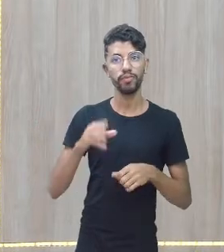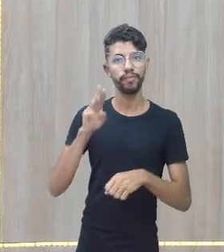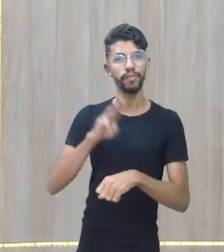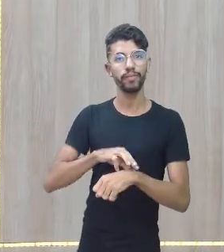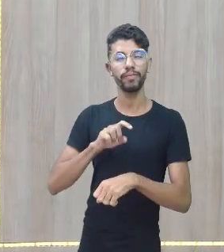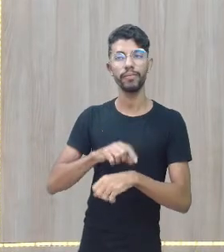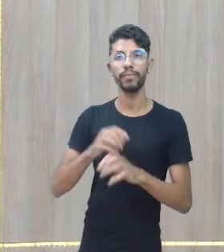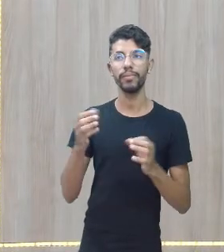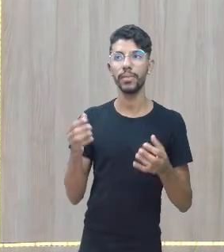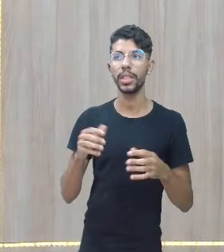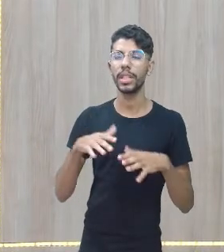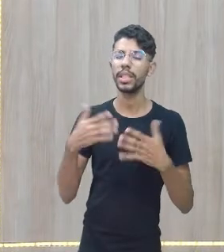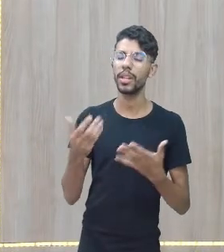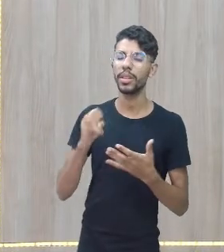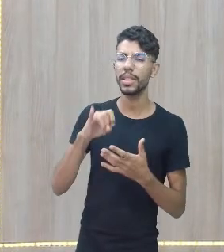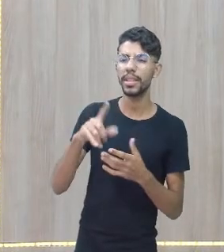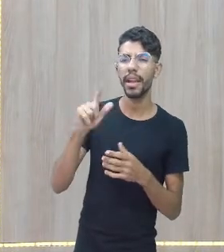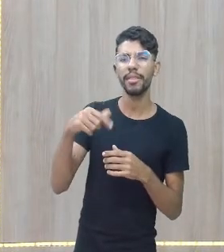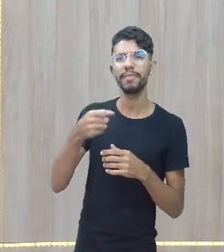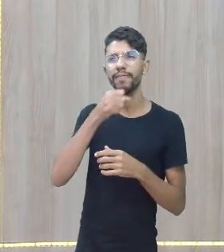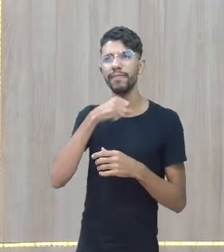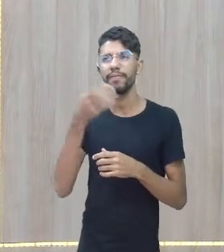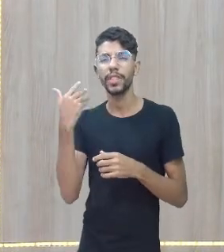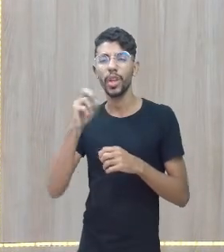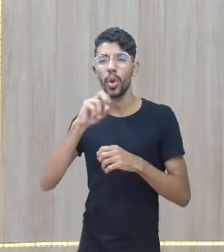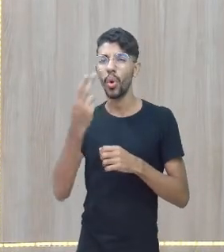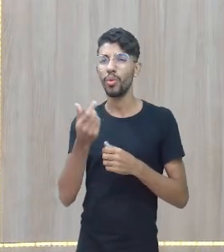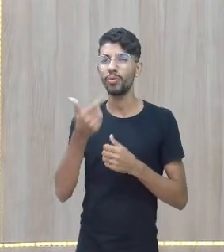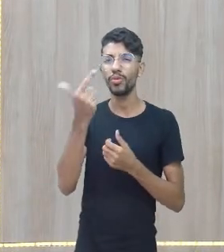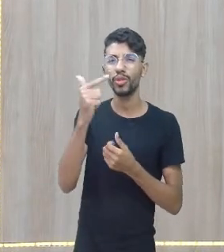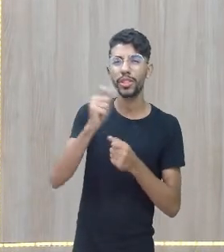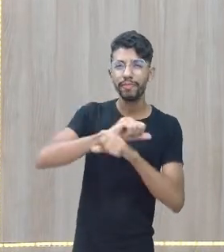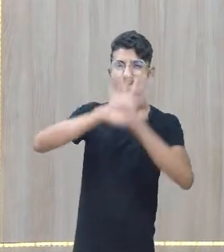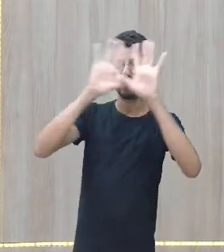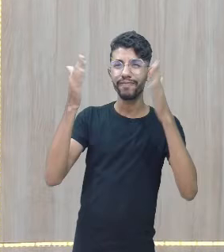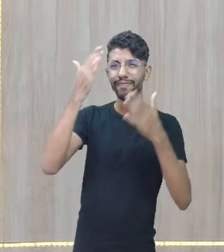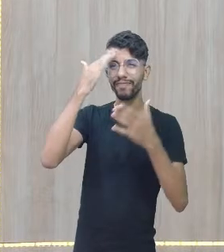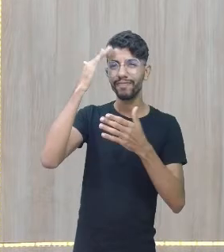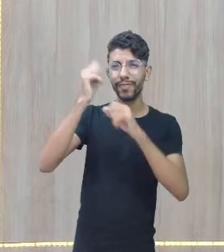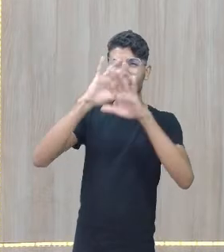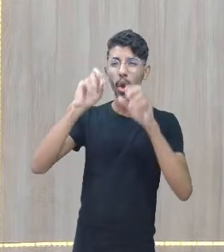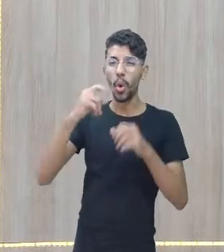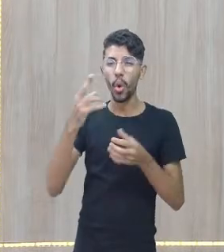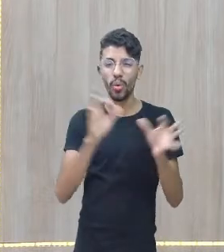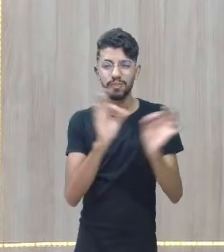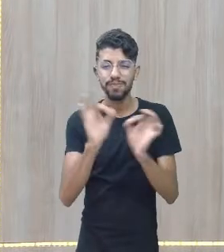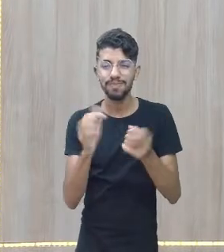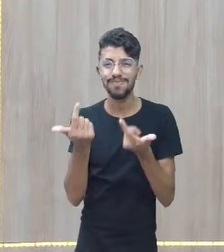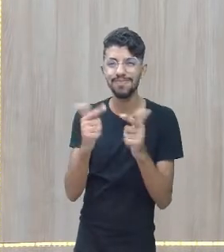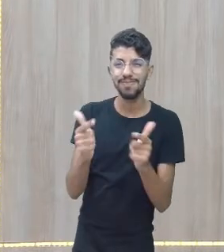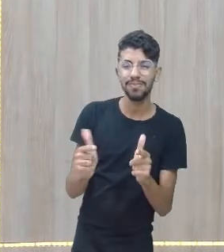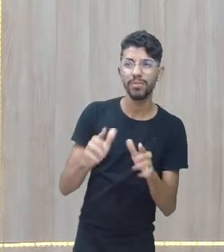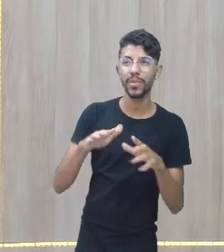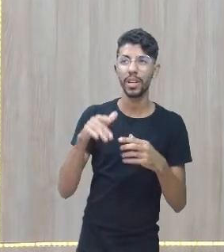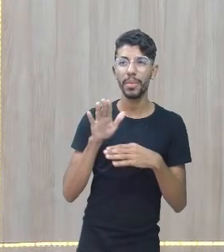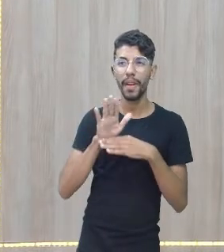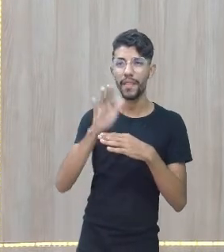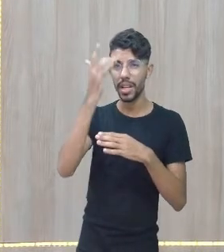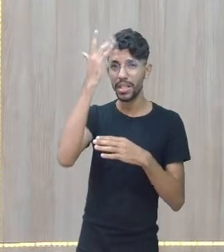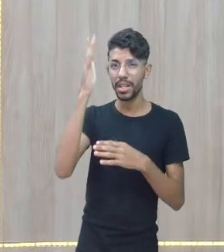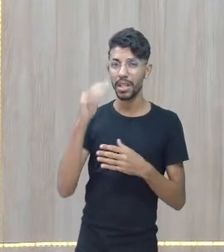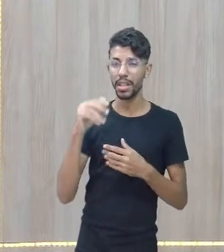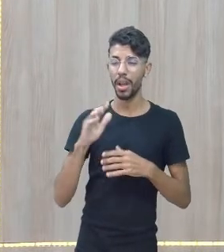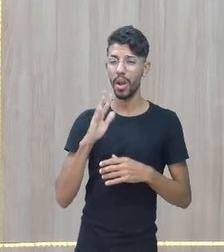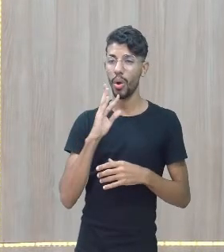de moda, seja antigo, ou não seja claro o objetivo, ou não esteja organizado de forma a facilitar o meu conhecimento, eu tenho aí